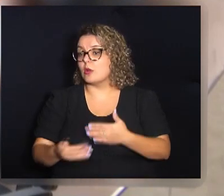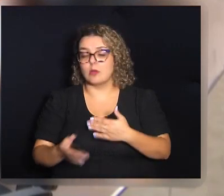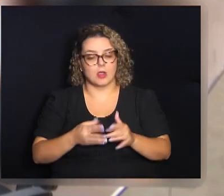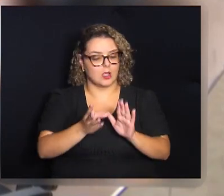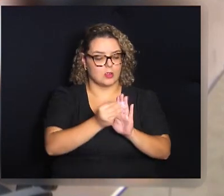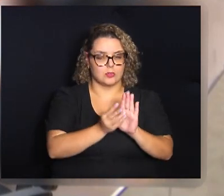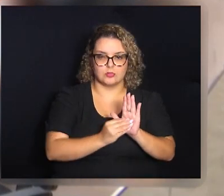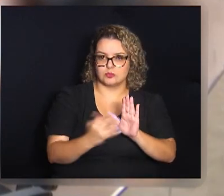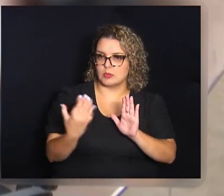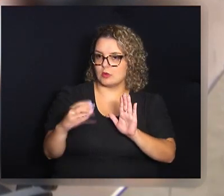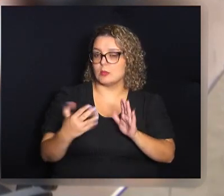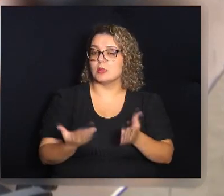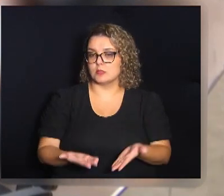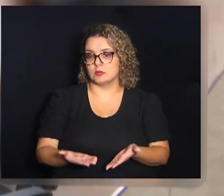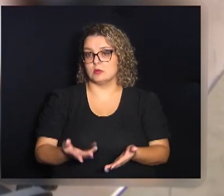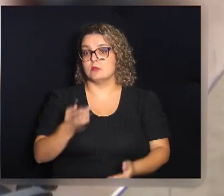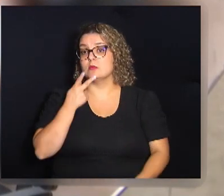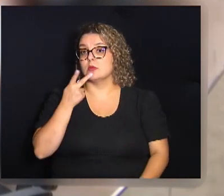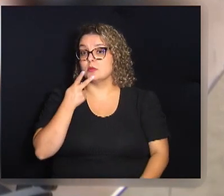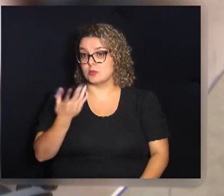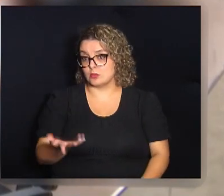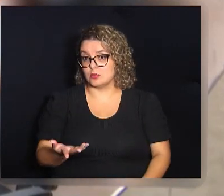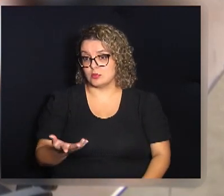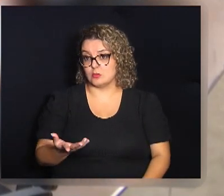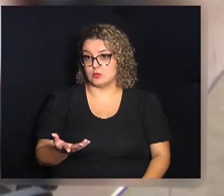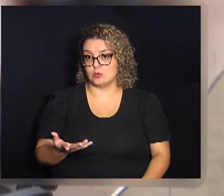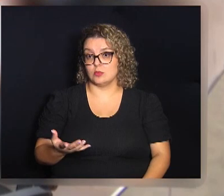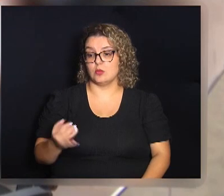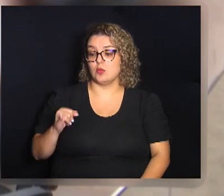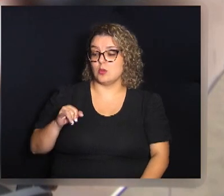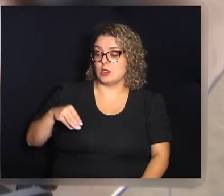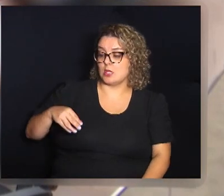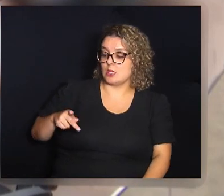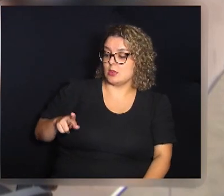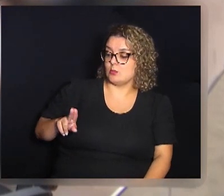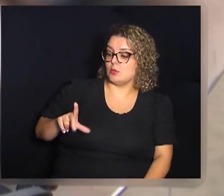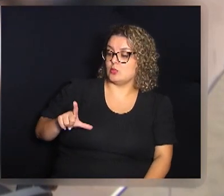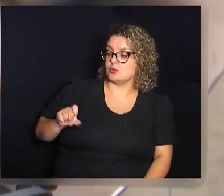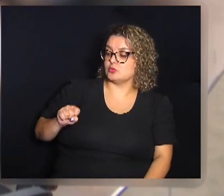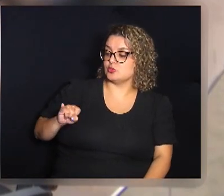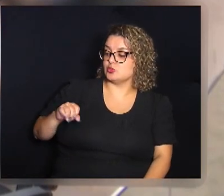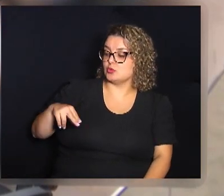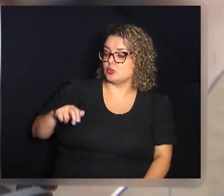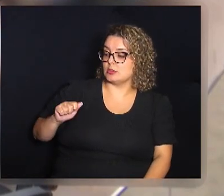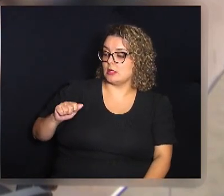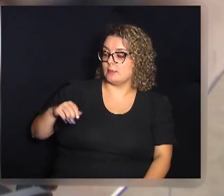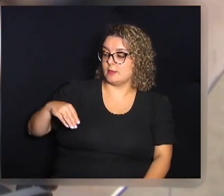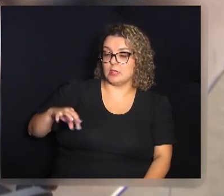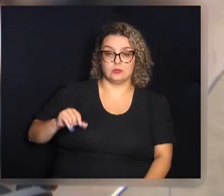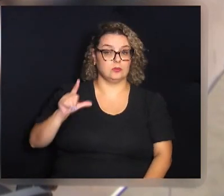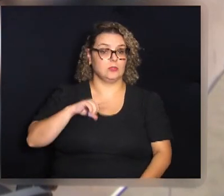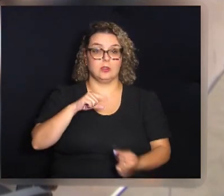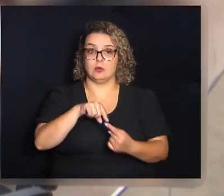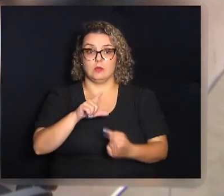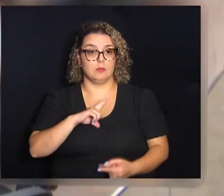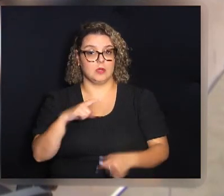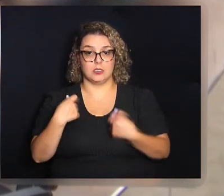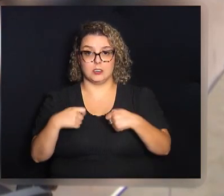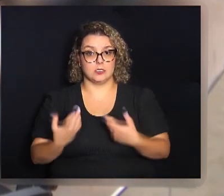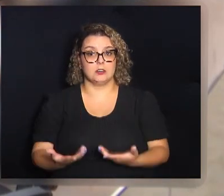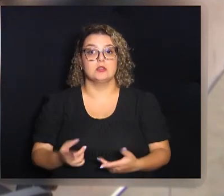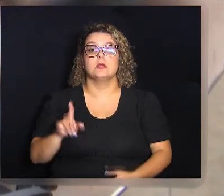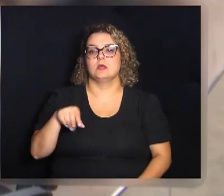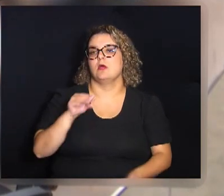mas nesse caso eu vou falar sobre o impulsionamento. O seu impulsionamento tem que ter um objetivo. E é isso que falta